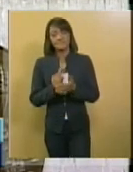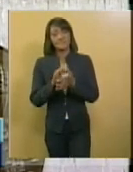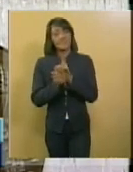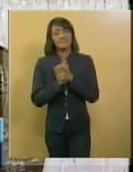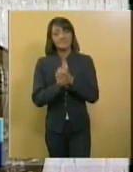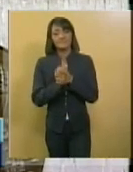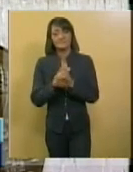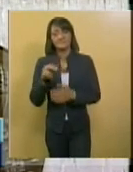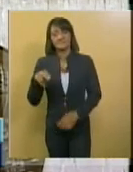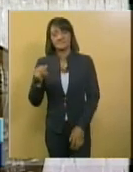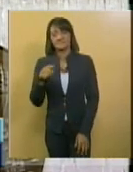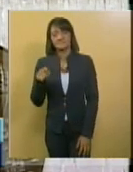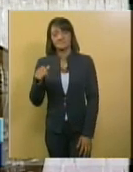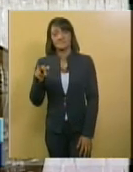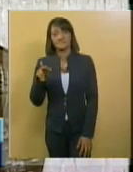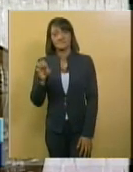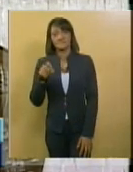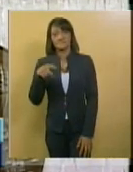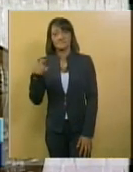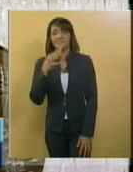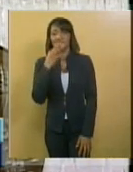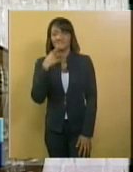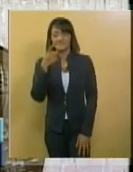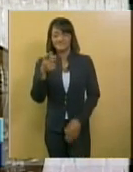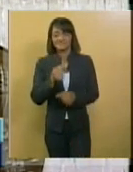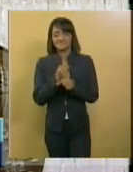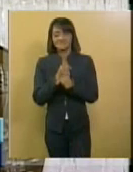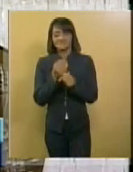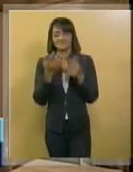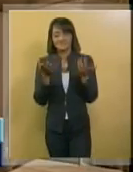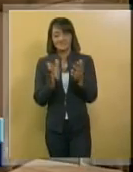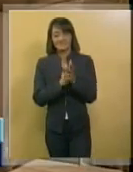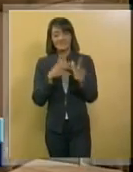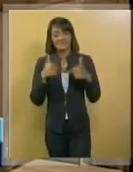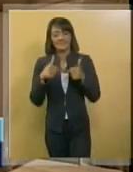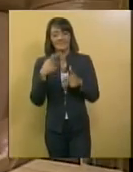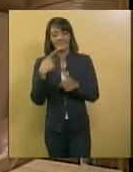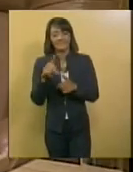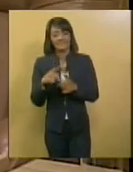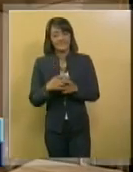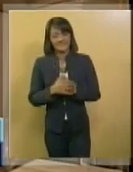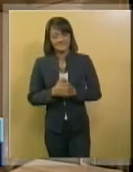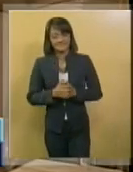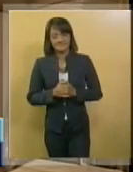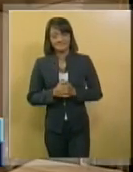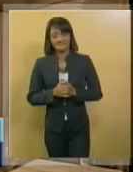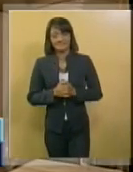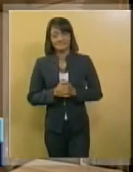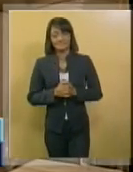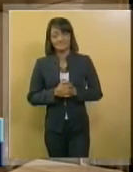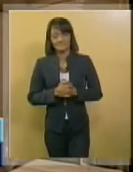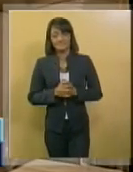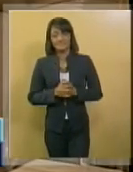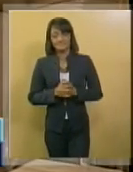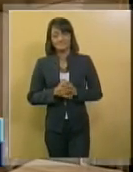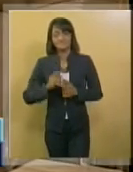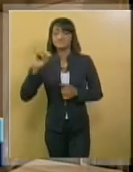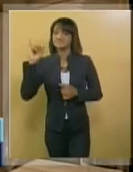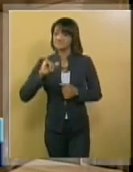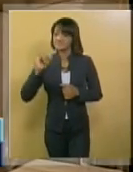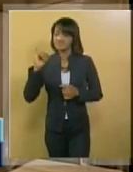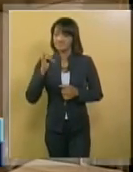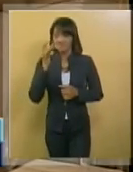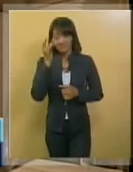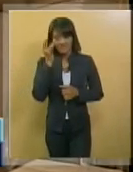parabenizar a Nazaré, que também já conheço de um bom tempo, conheço o seu trabalho e é muito interessante ver